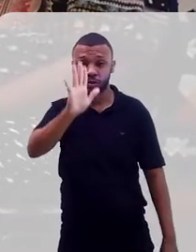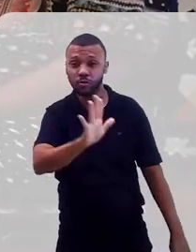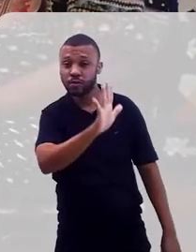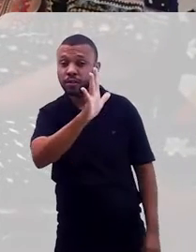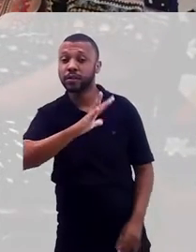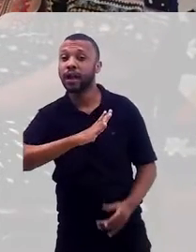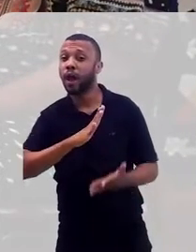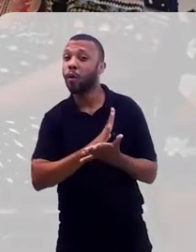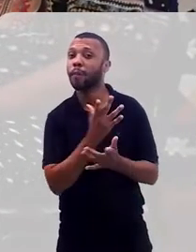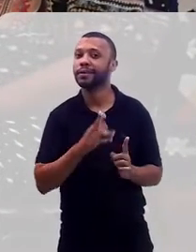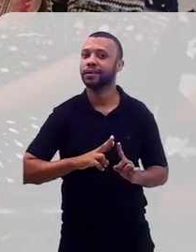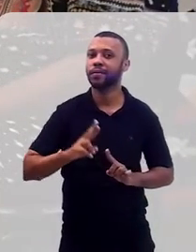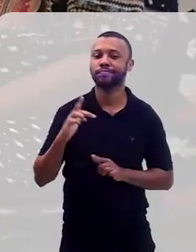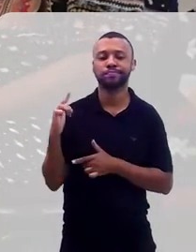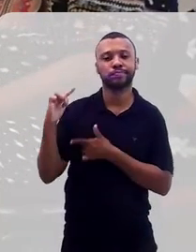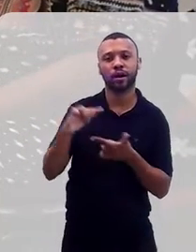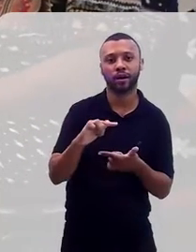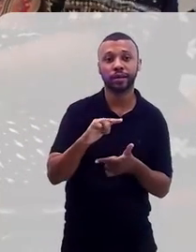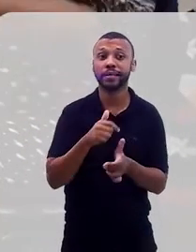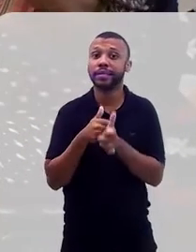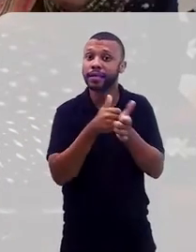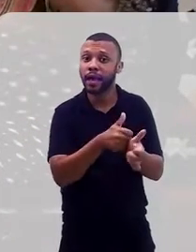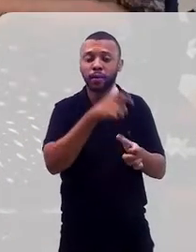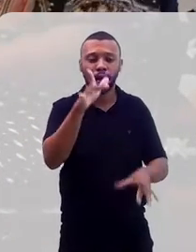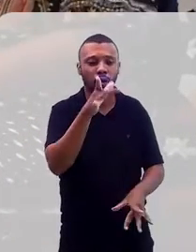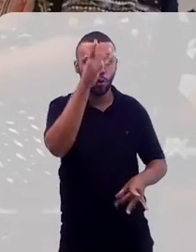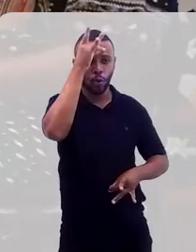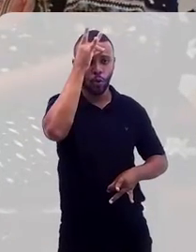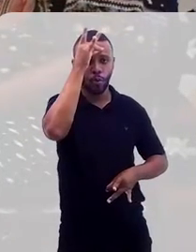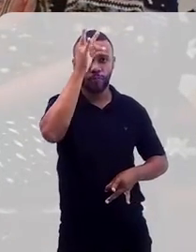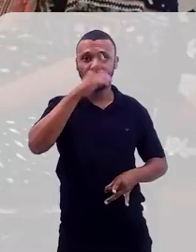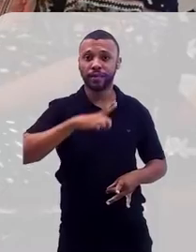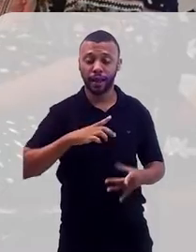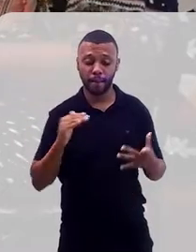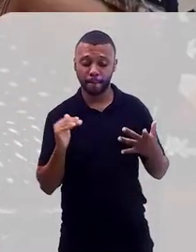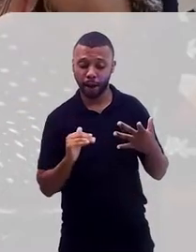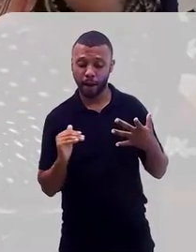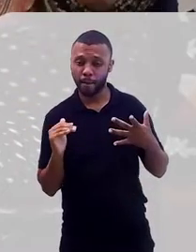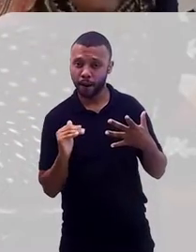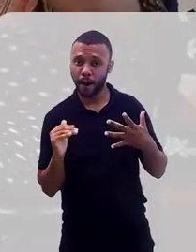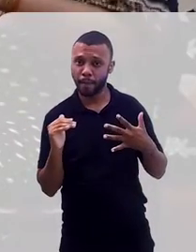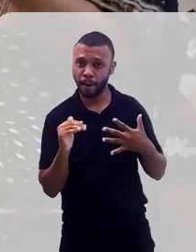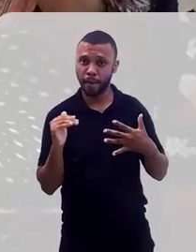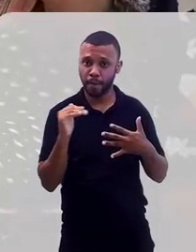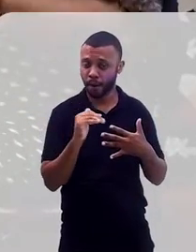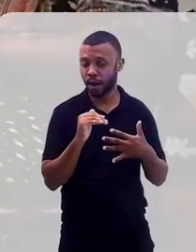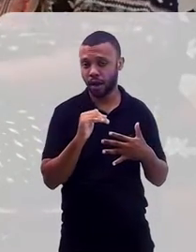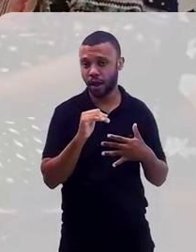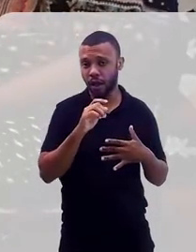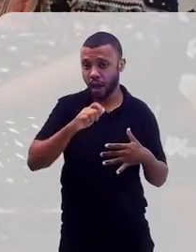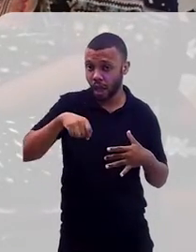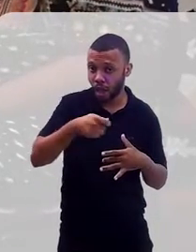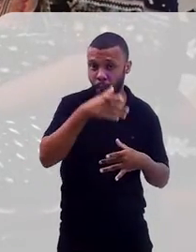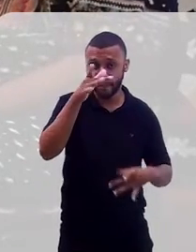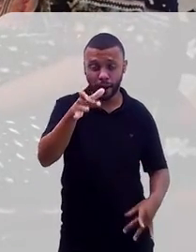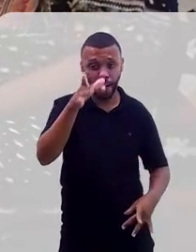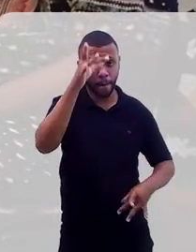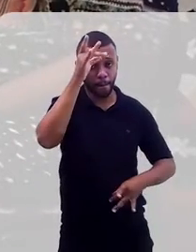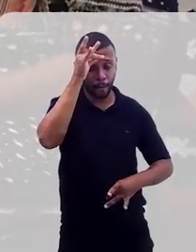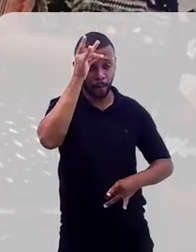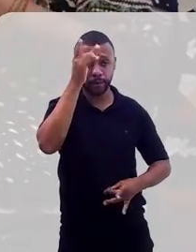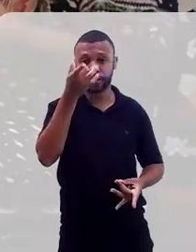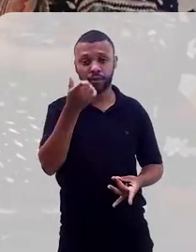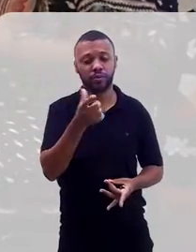inclusive aqui no Brasil algumas tradições que seguem uma Possessão né Tem graduações Mas isso é uma